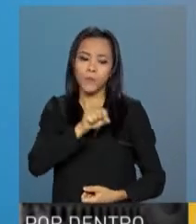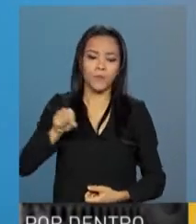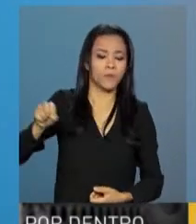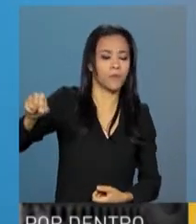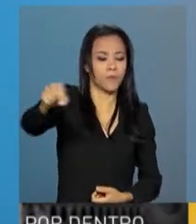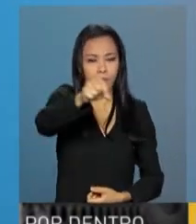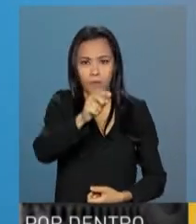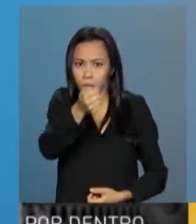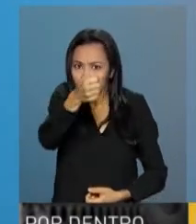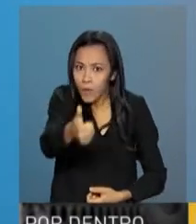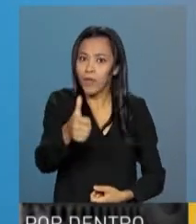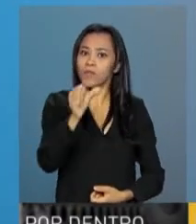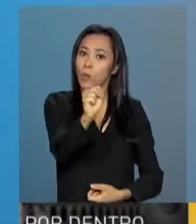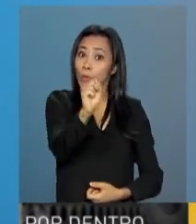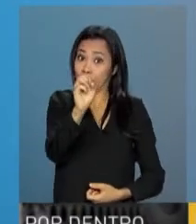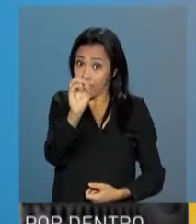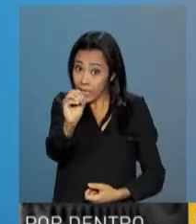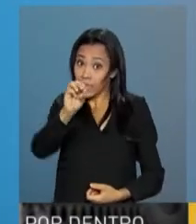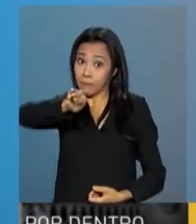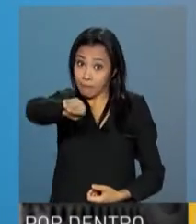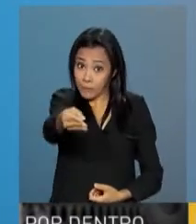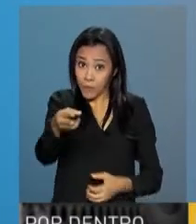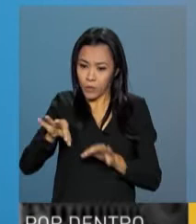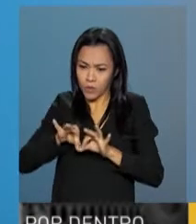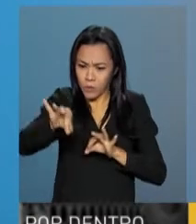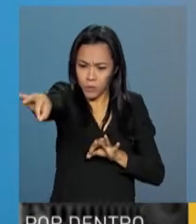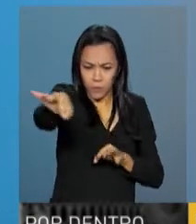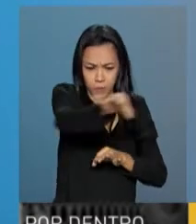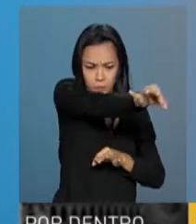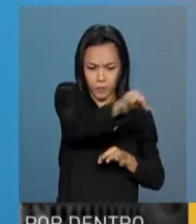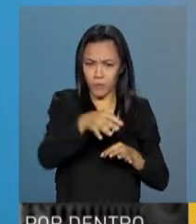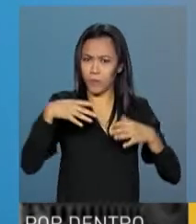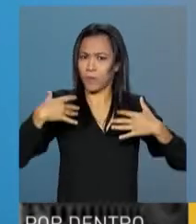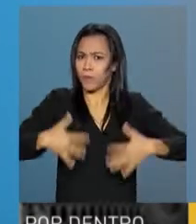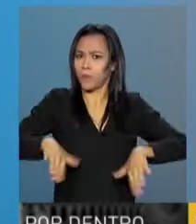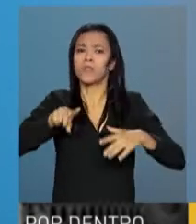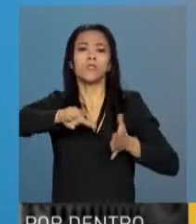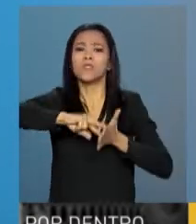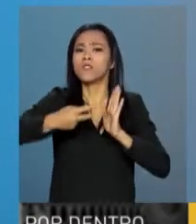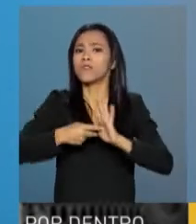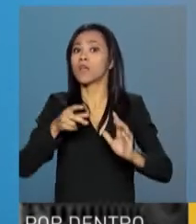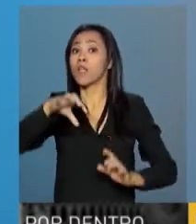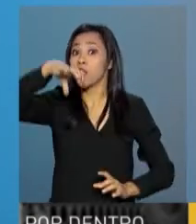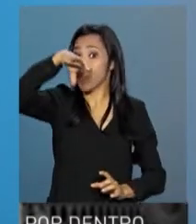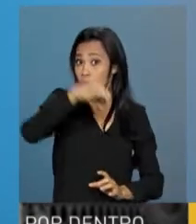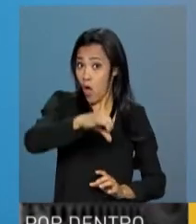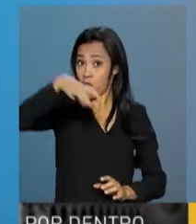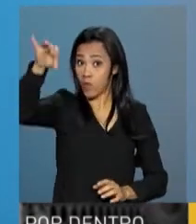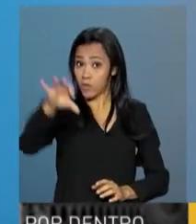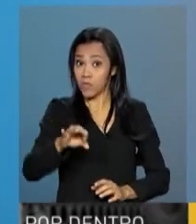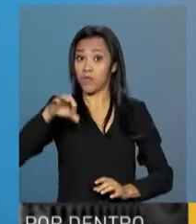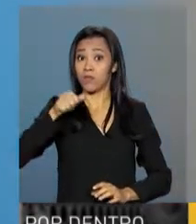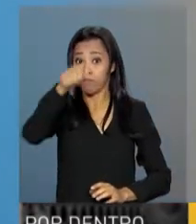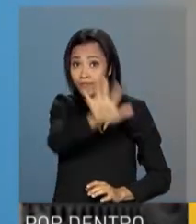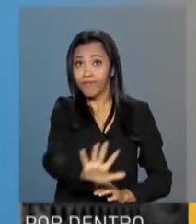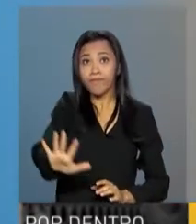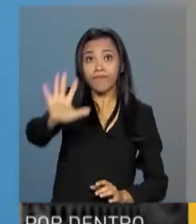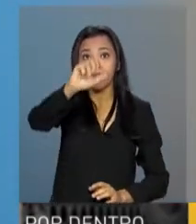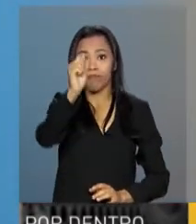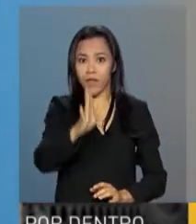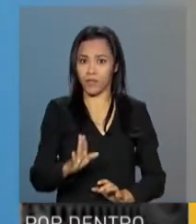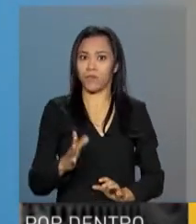quase 80 milhões de hectares e isso corresponde a quase 9 por cento do território nacional